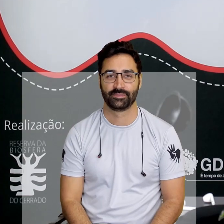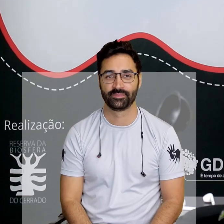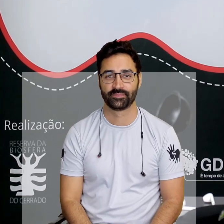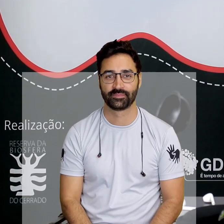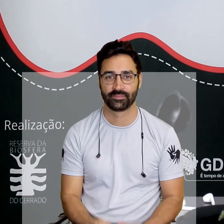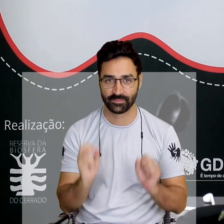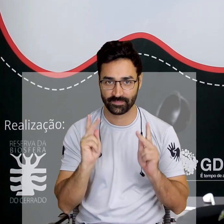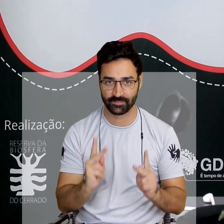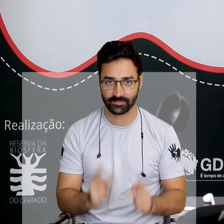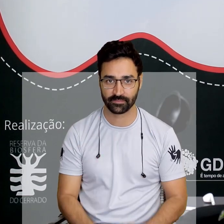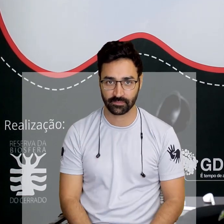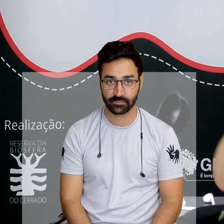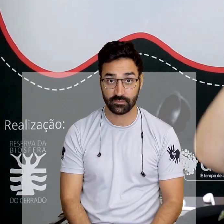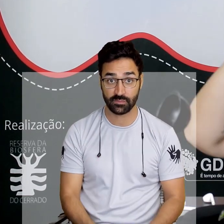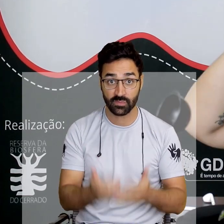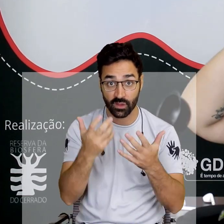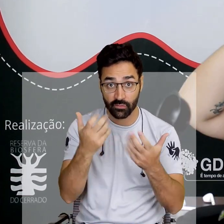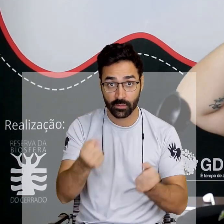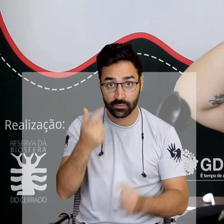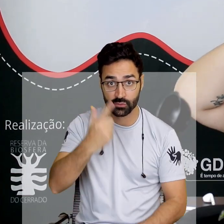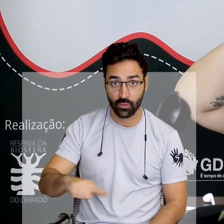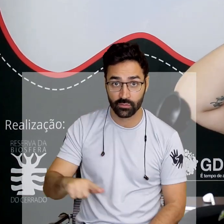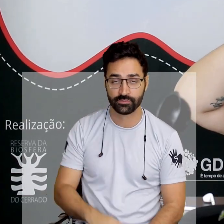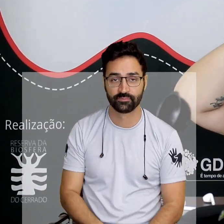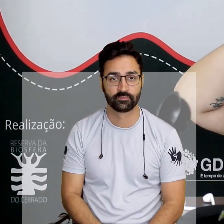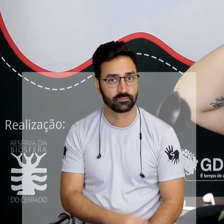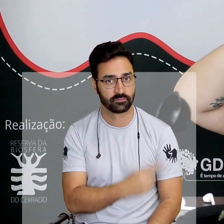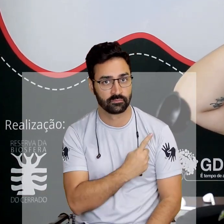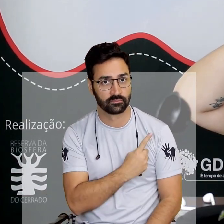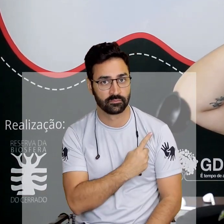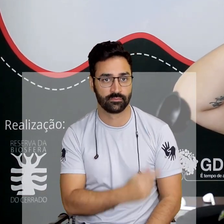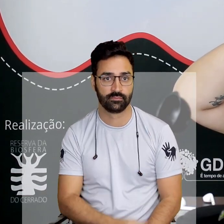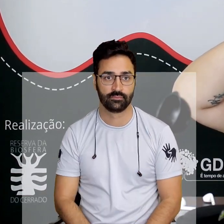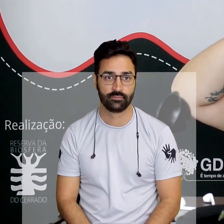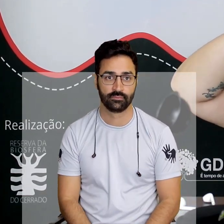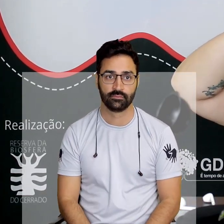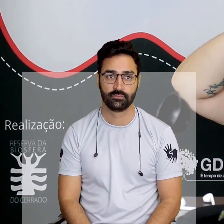Ok? De novo, segunda,